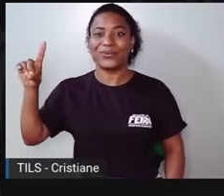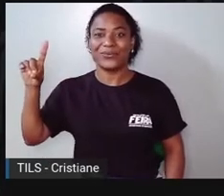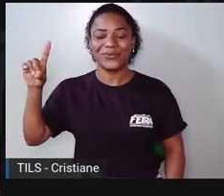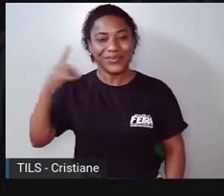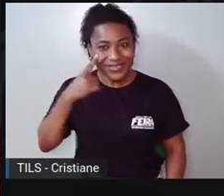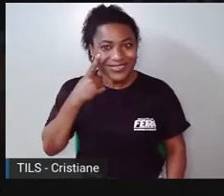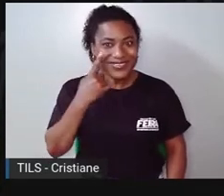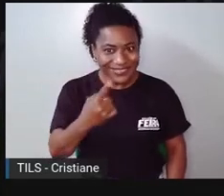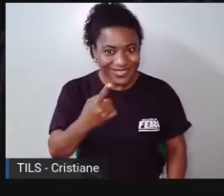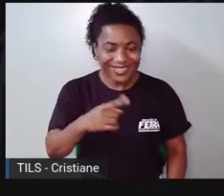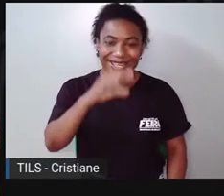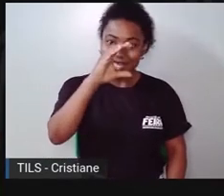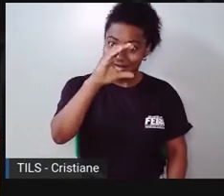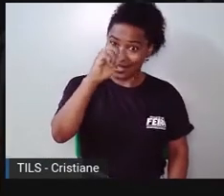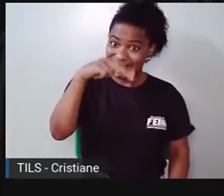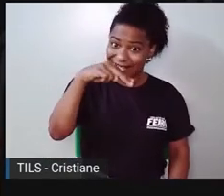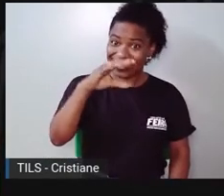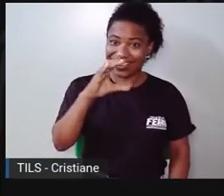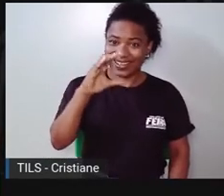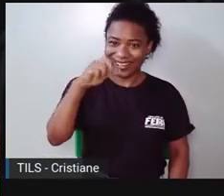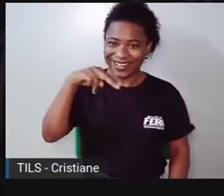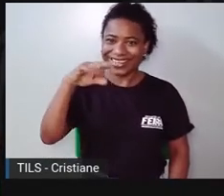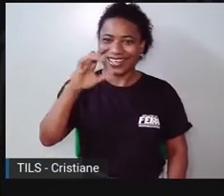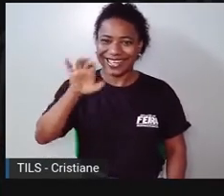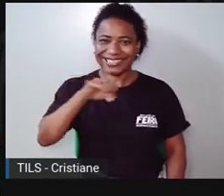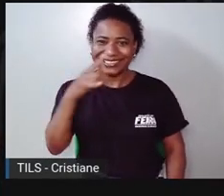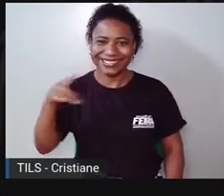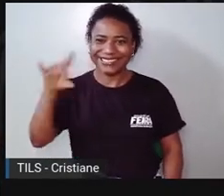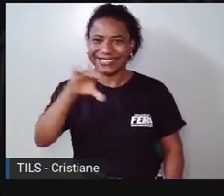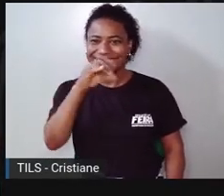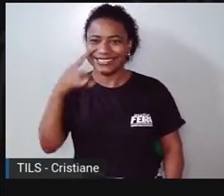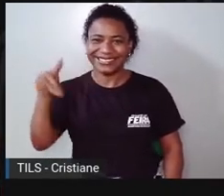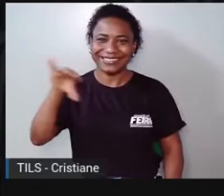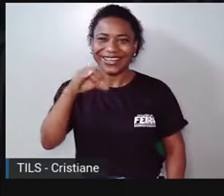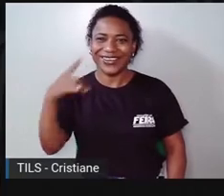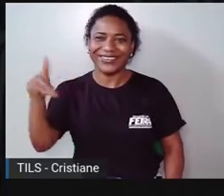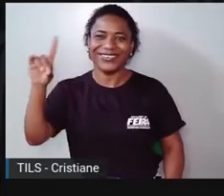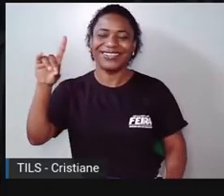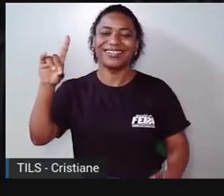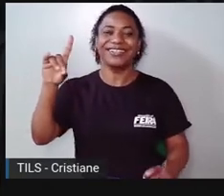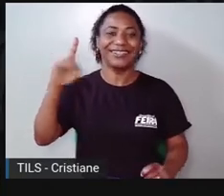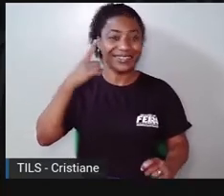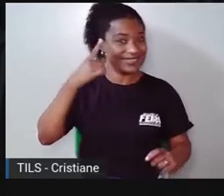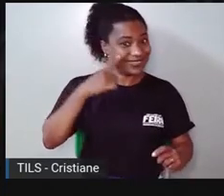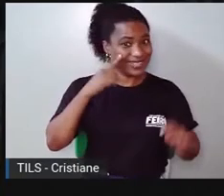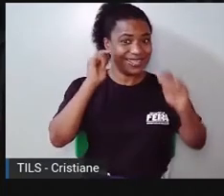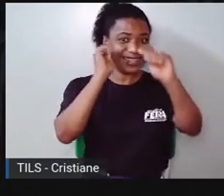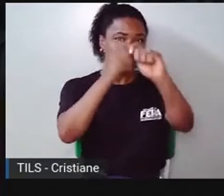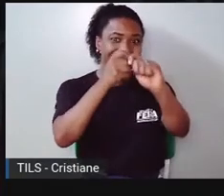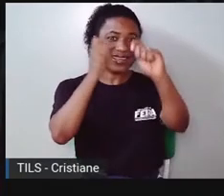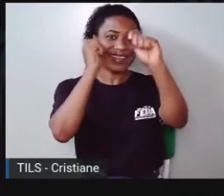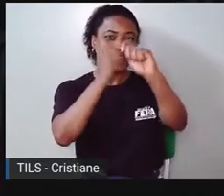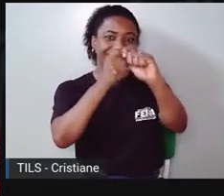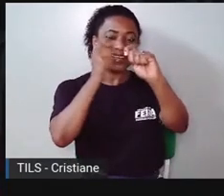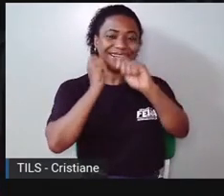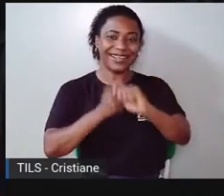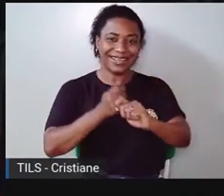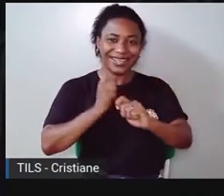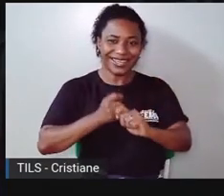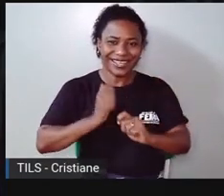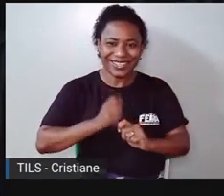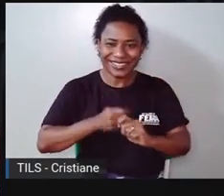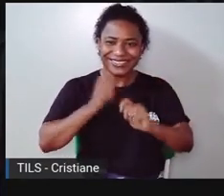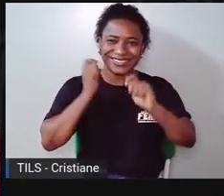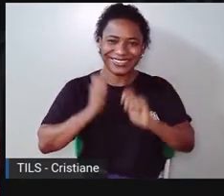De novo. Can, can, san, san, san, são. Cantando. Can, can, san,